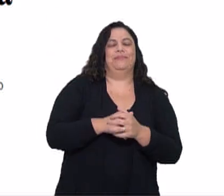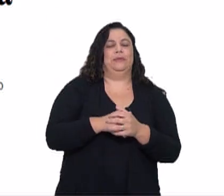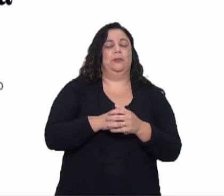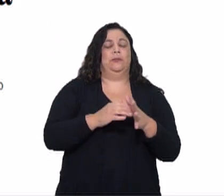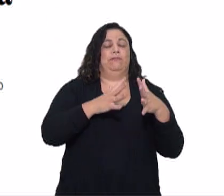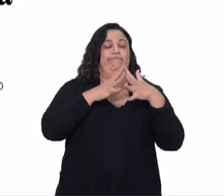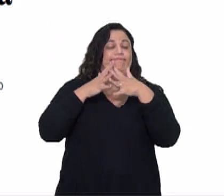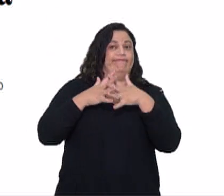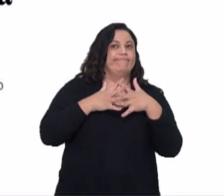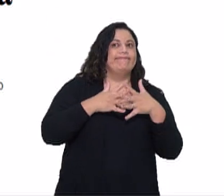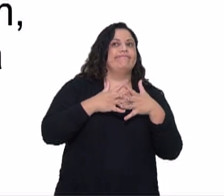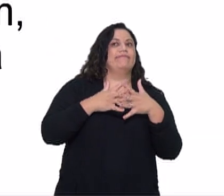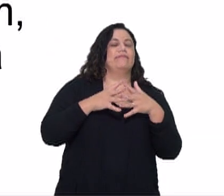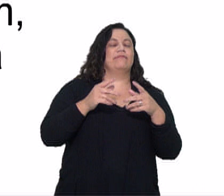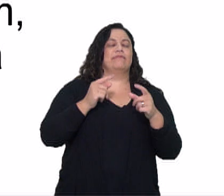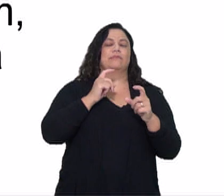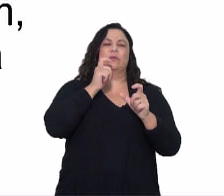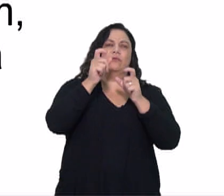crítico.